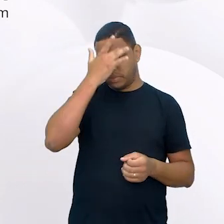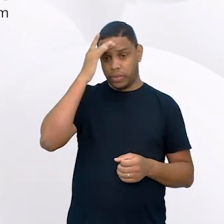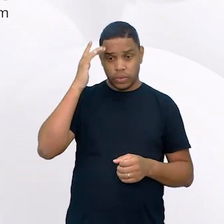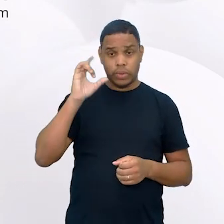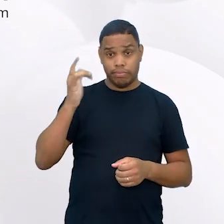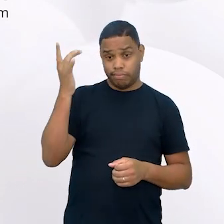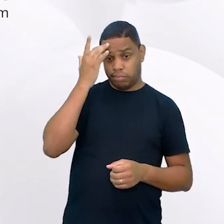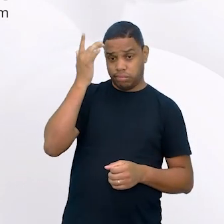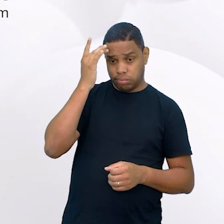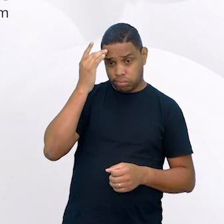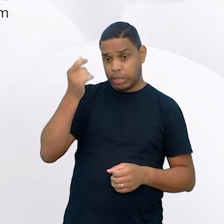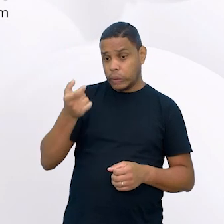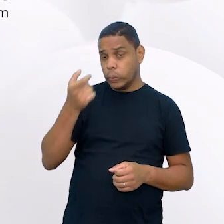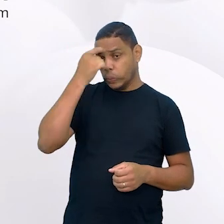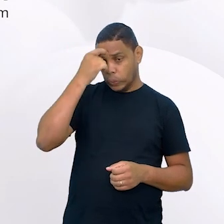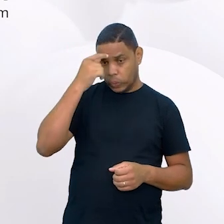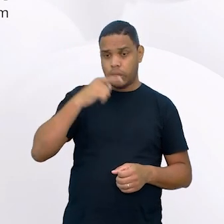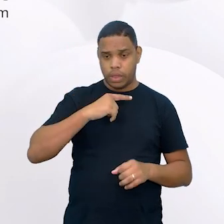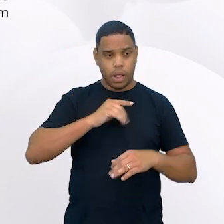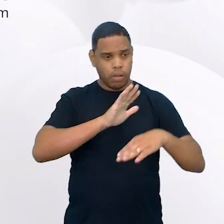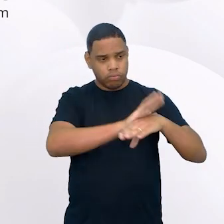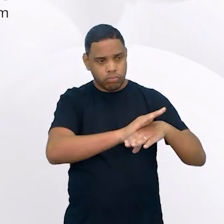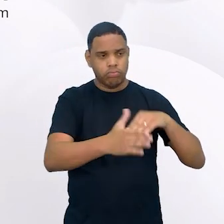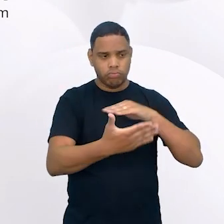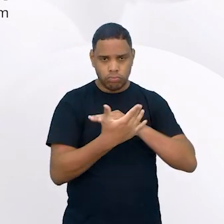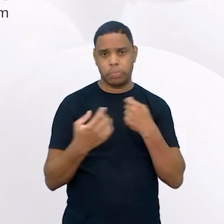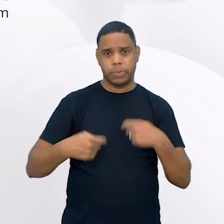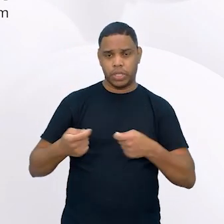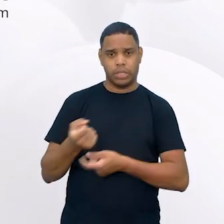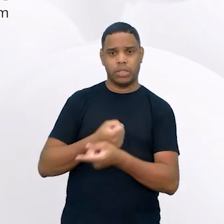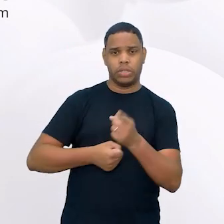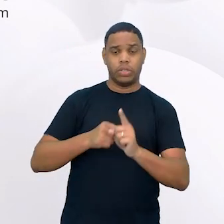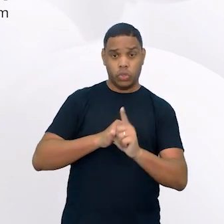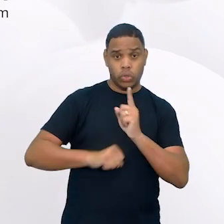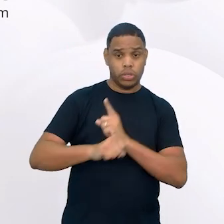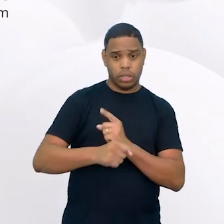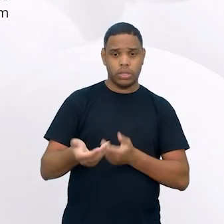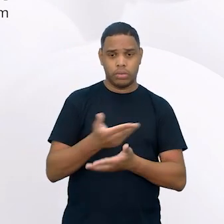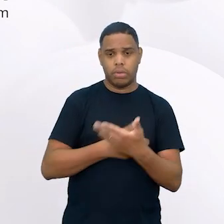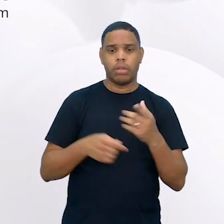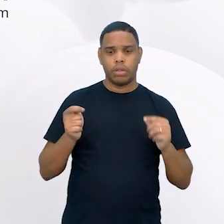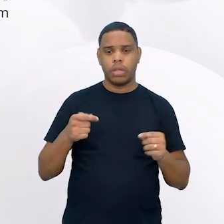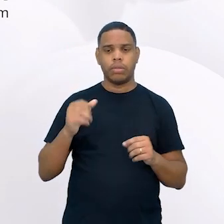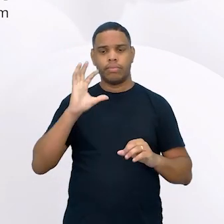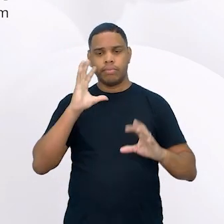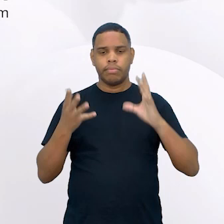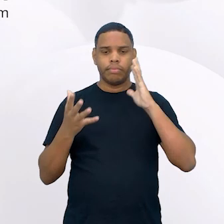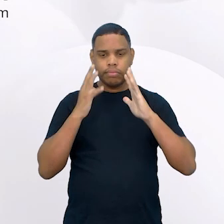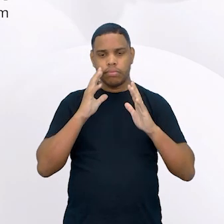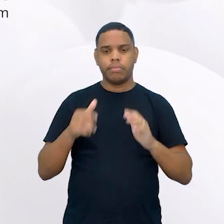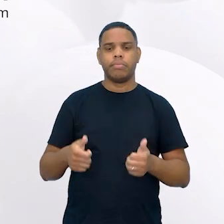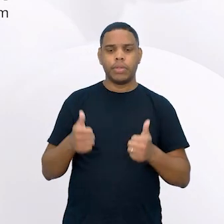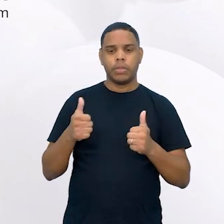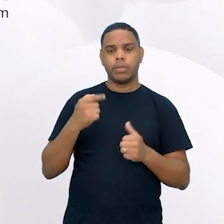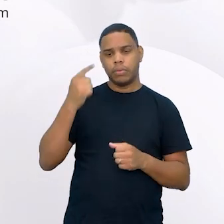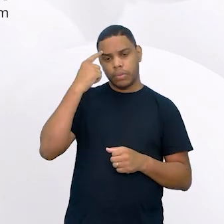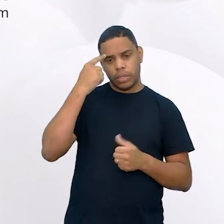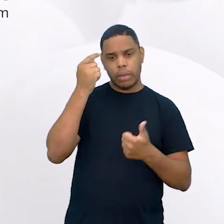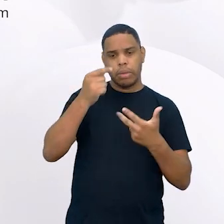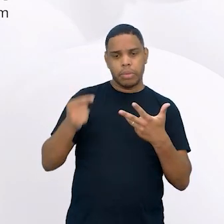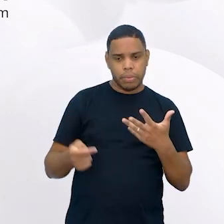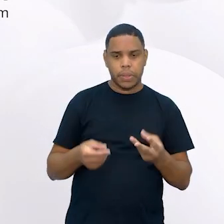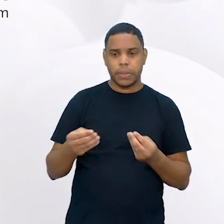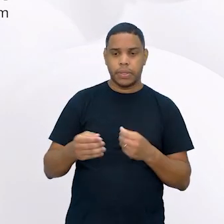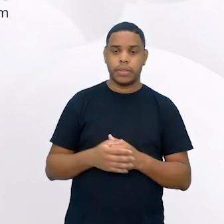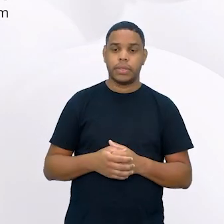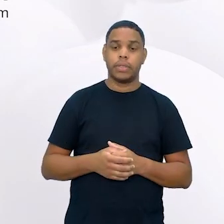mais madura e mais consciente da interdependência que existe na sociedade, tendo condição de tomar uma decisão considerando muitos